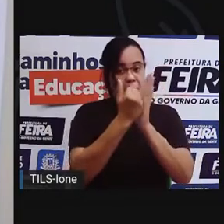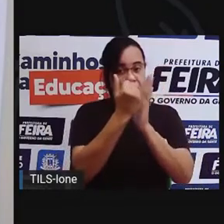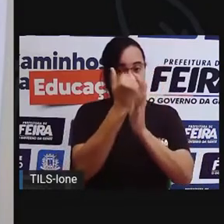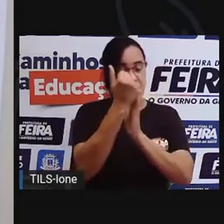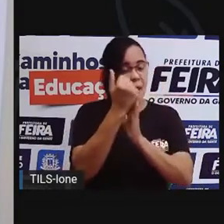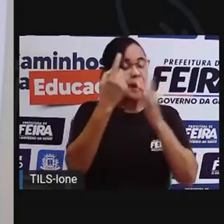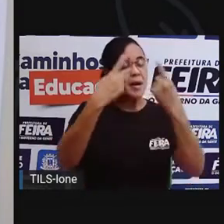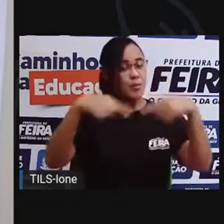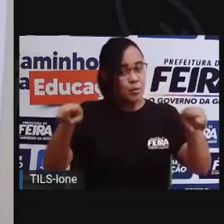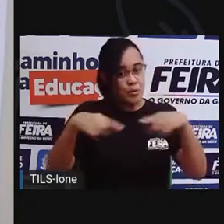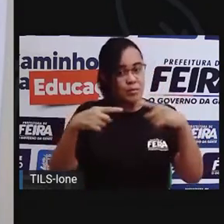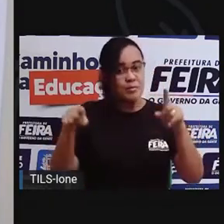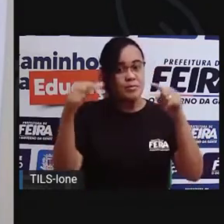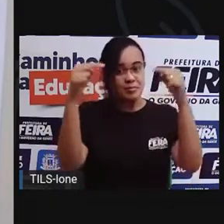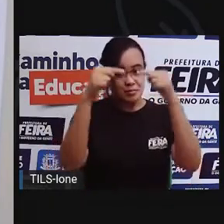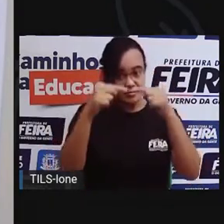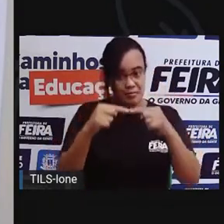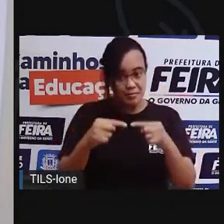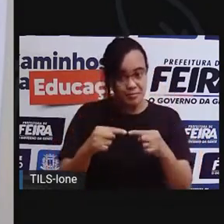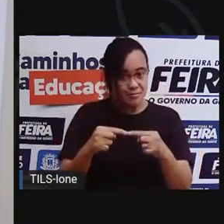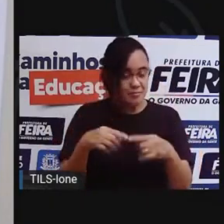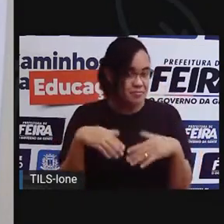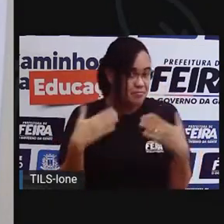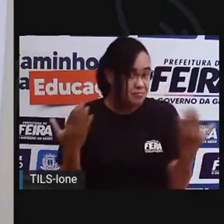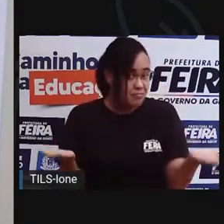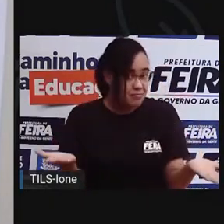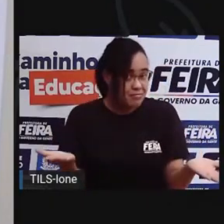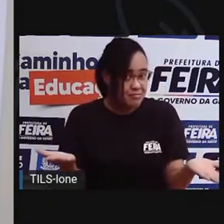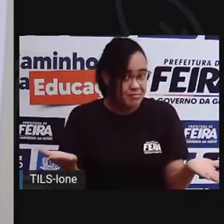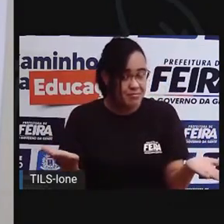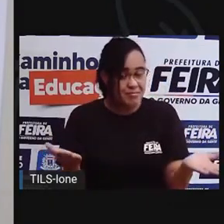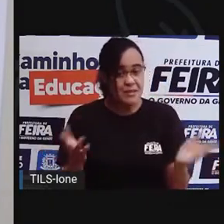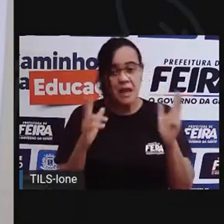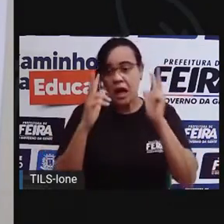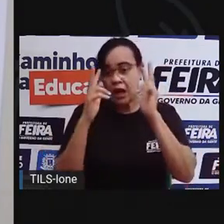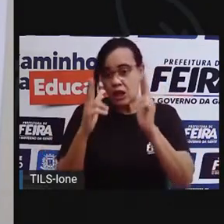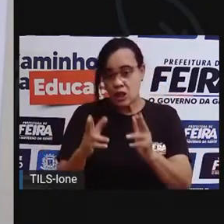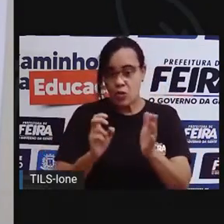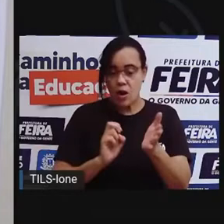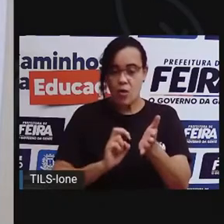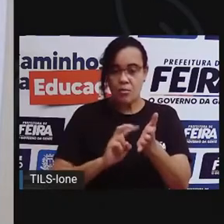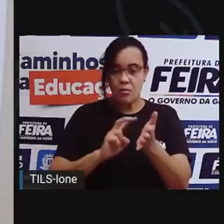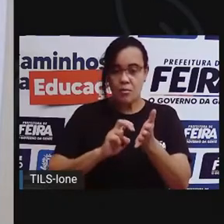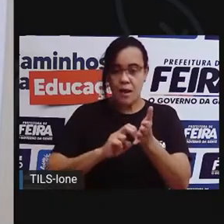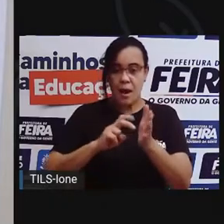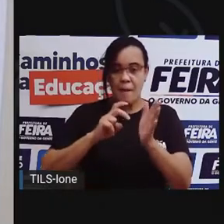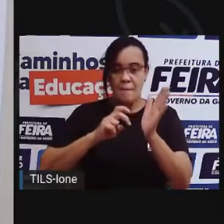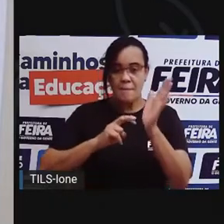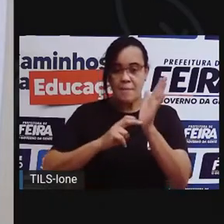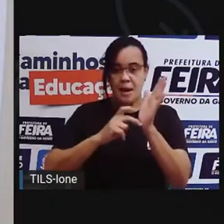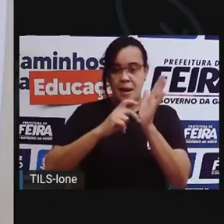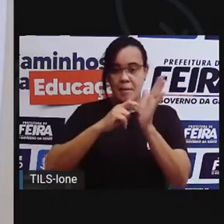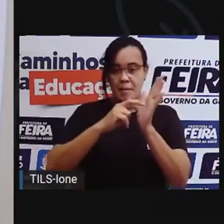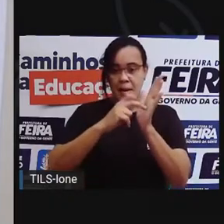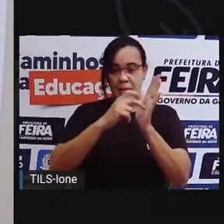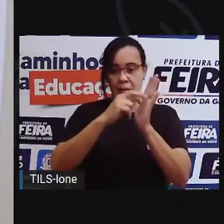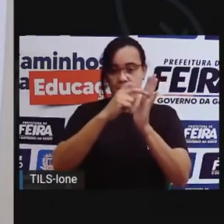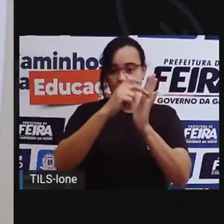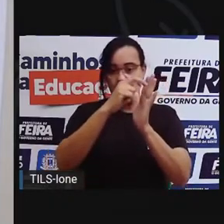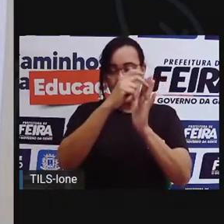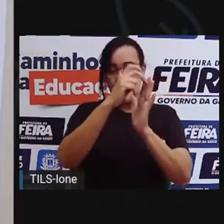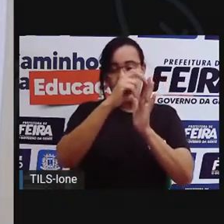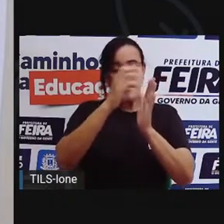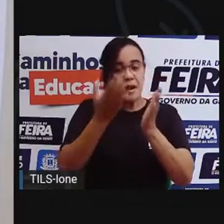as notas musicais. E aí, como uma escadinha, vocês vão subindo a altura